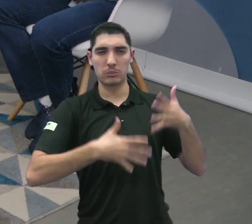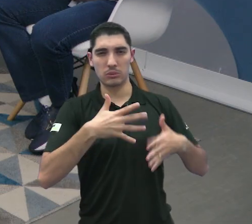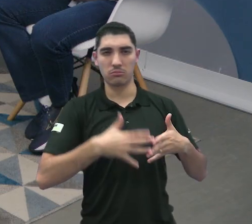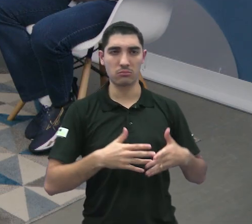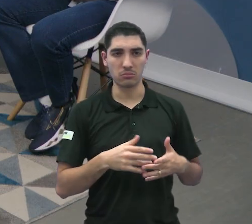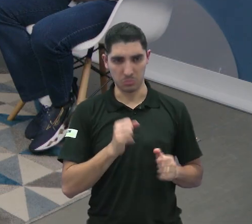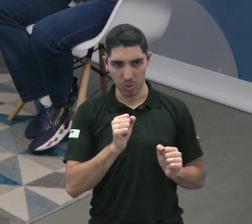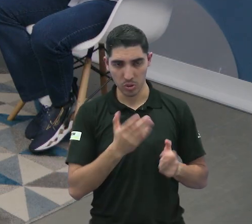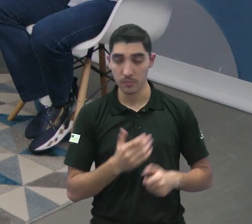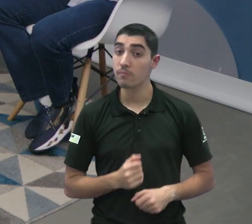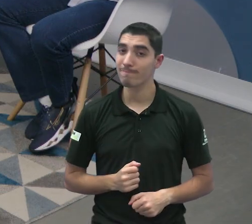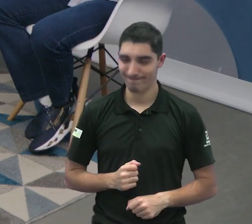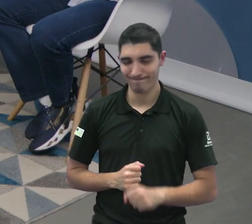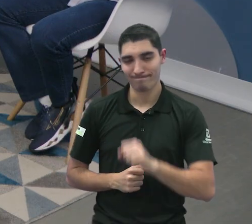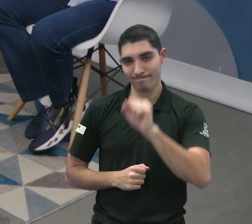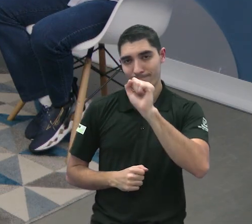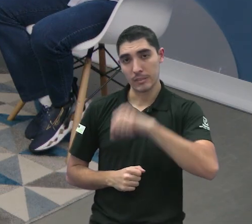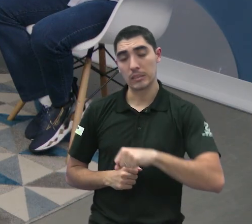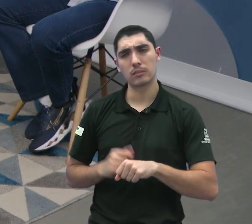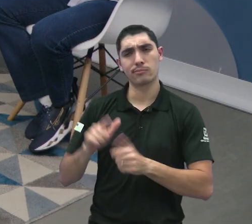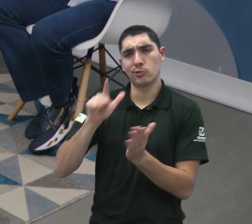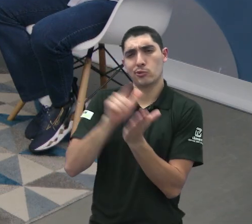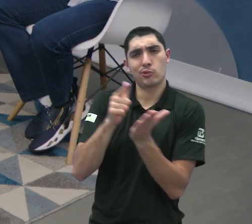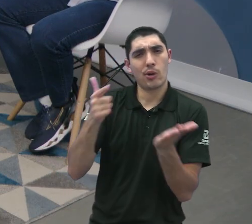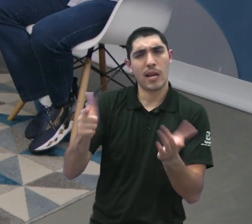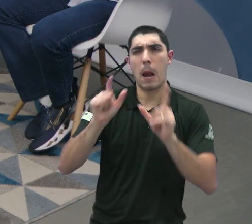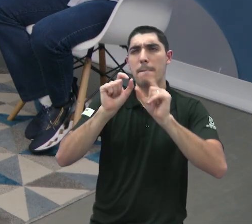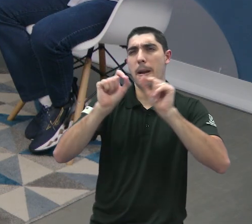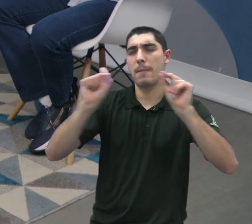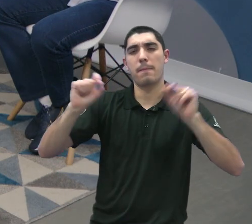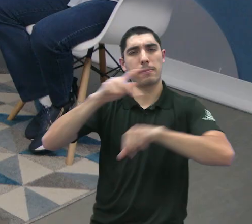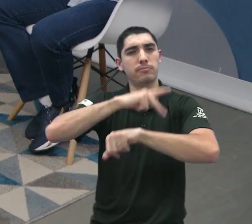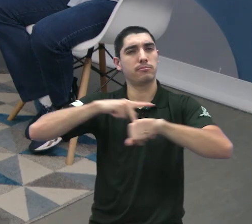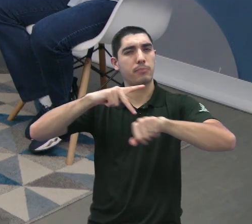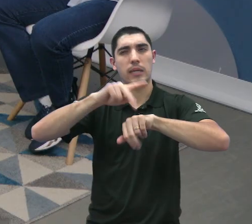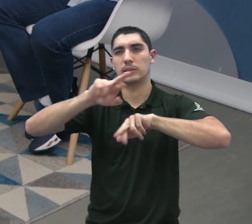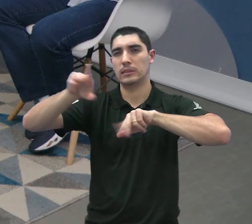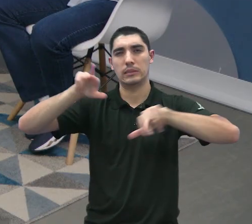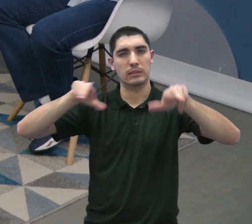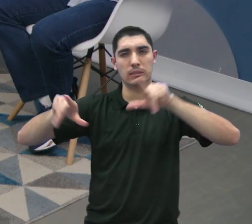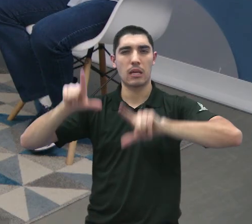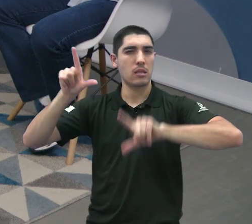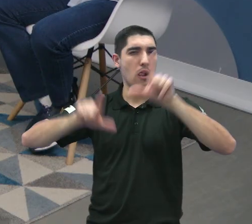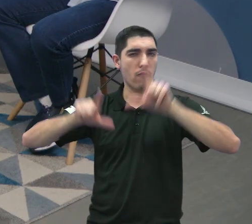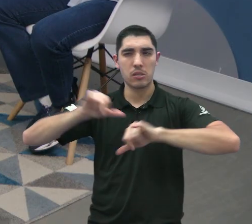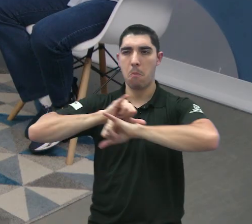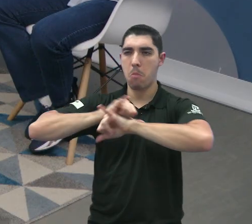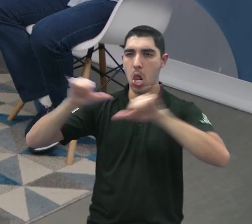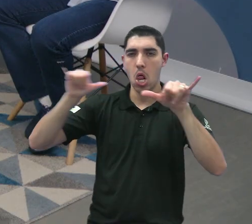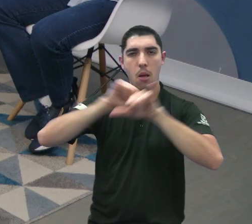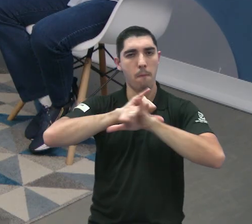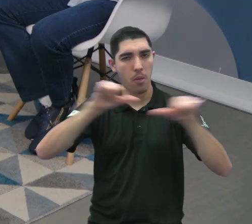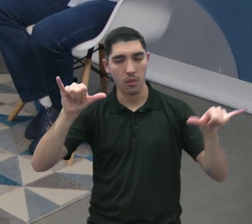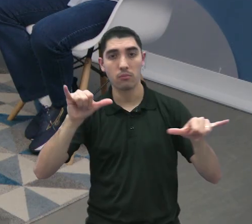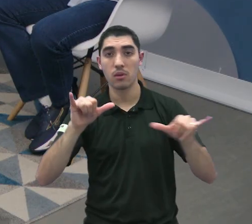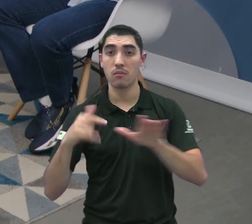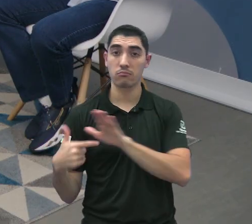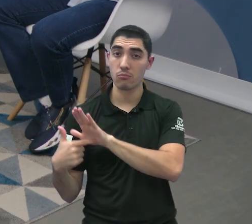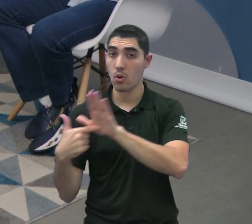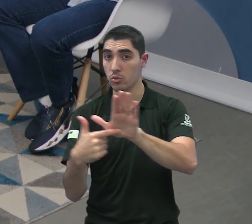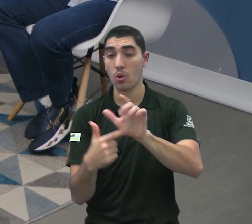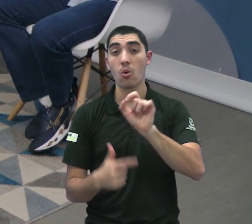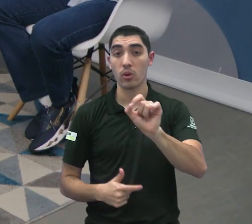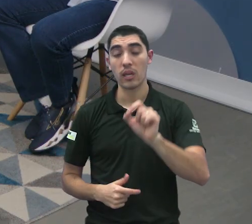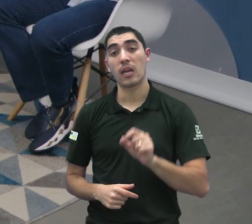Então, assim, diversos jornais, diversos países, por meio dos seus meios de comunicação, vêm